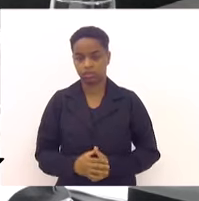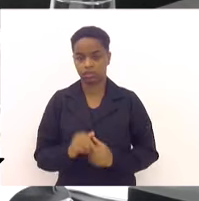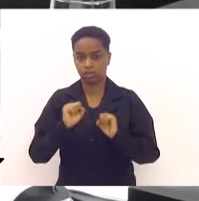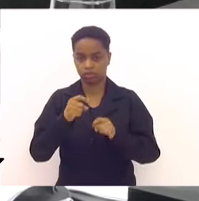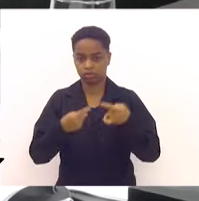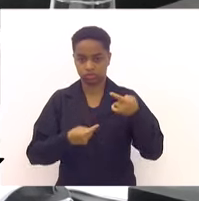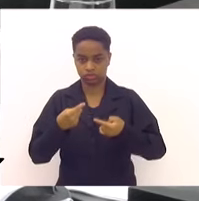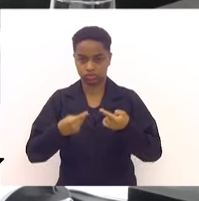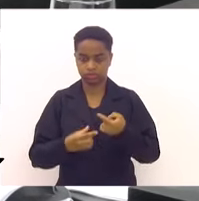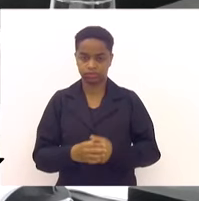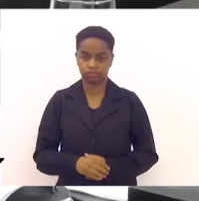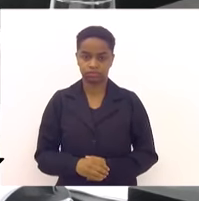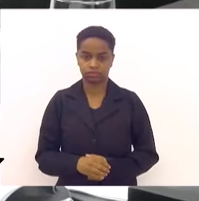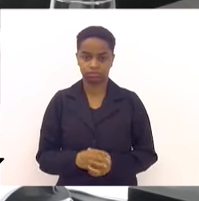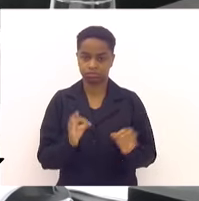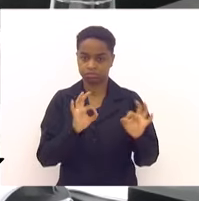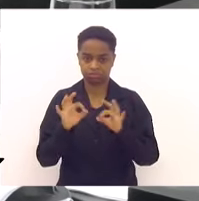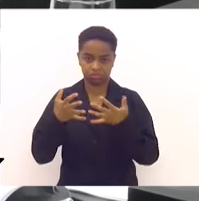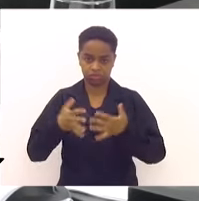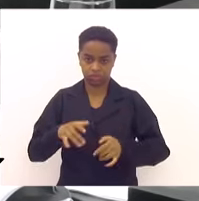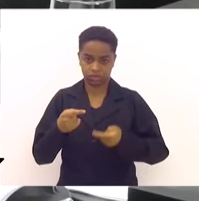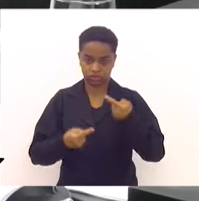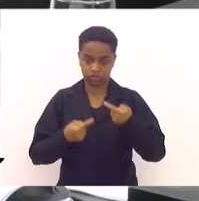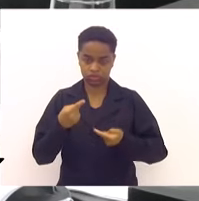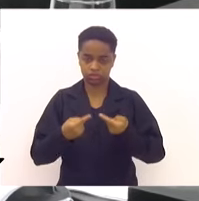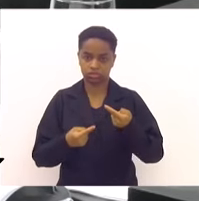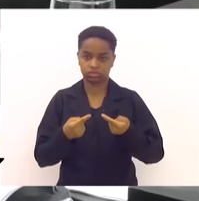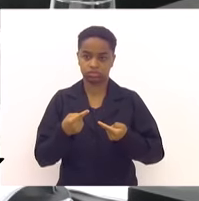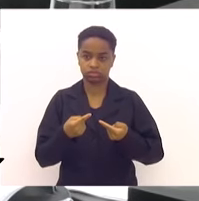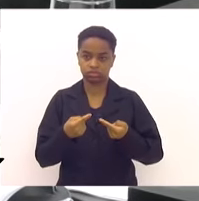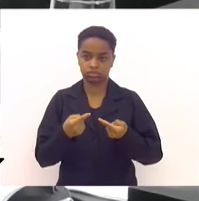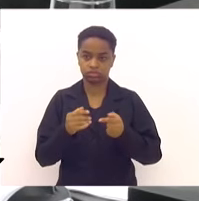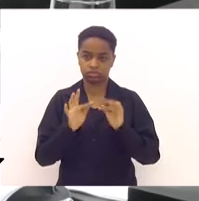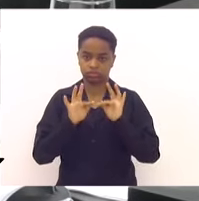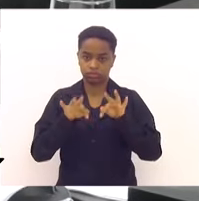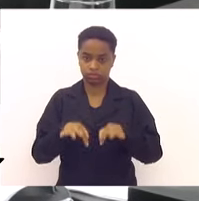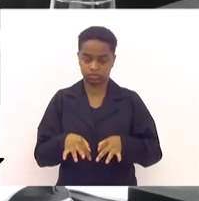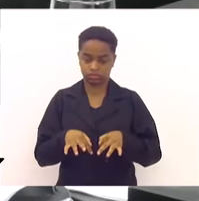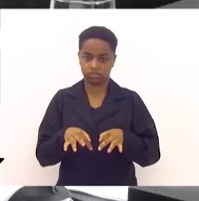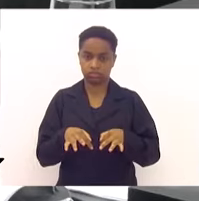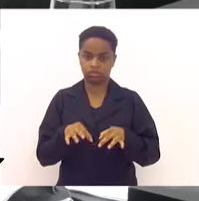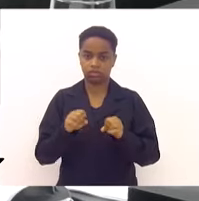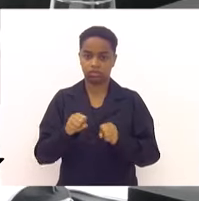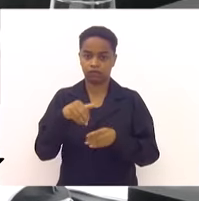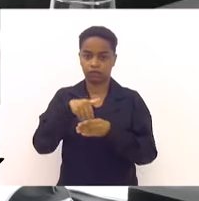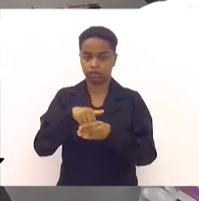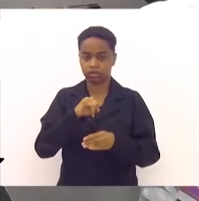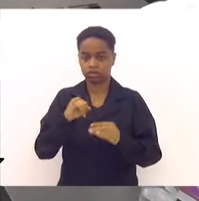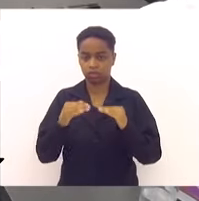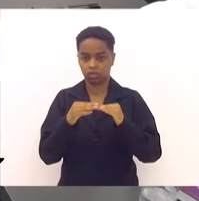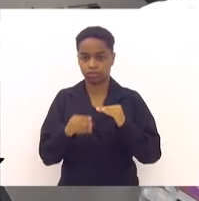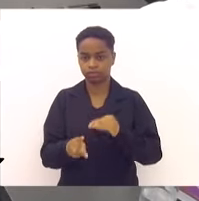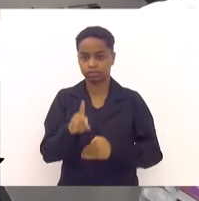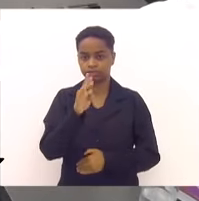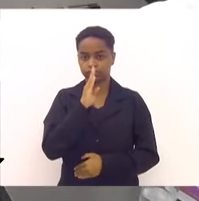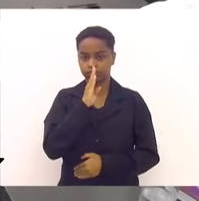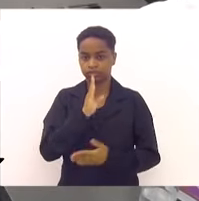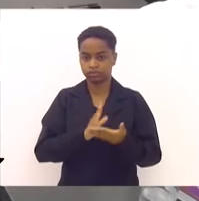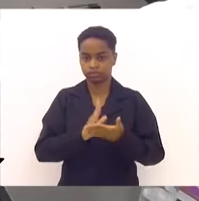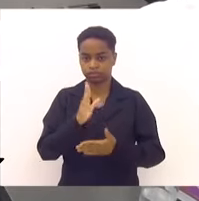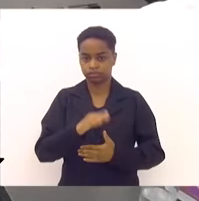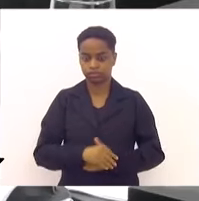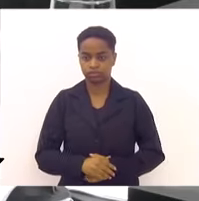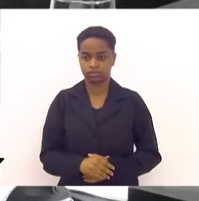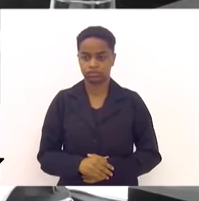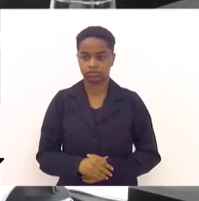discussão. Não havendo quem queira discutir, encerrada a discussão. Em votação, senhores que aprovam, permaneçam como estão,